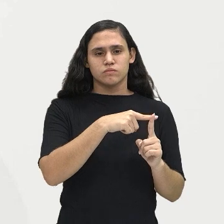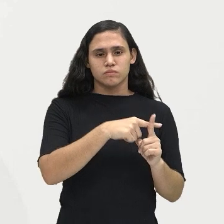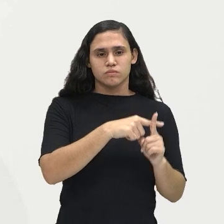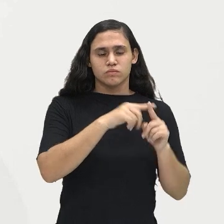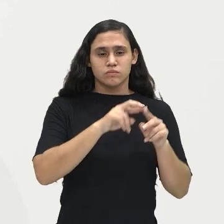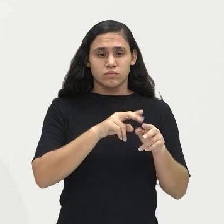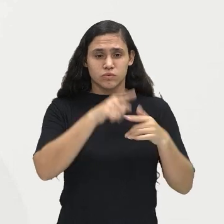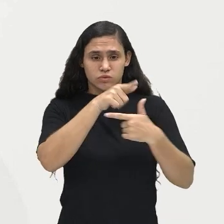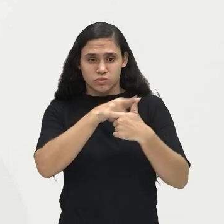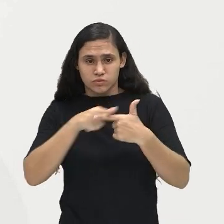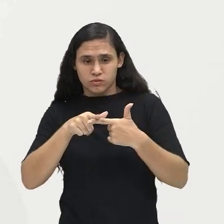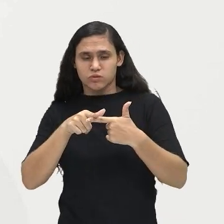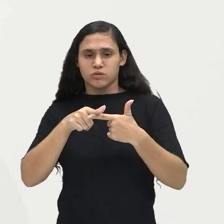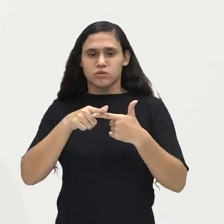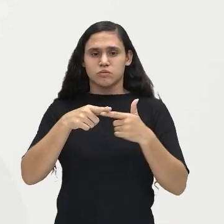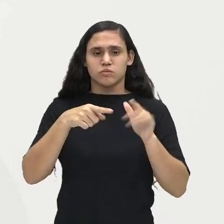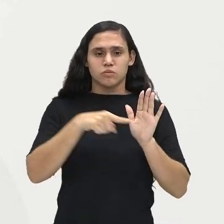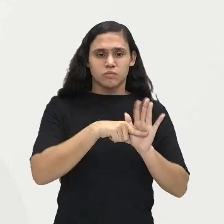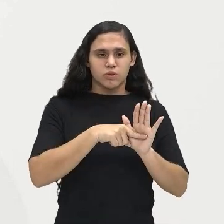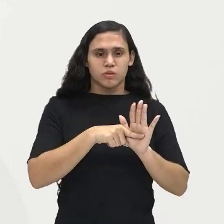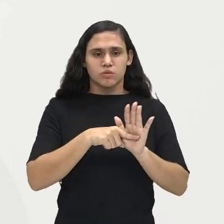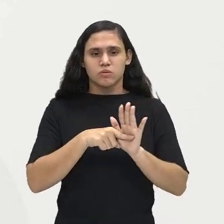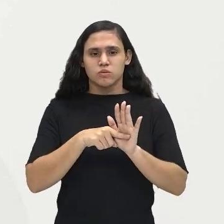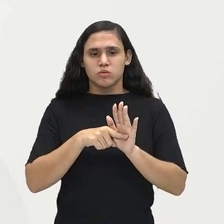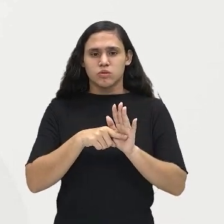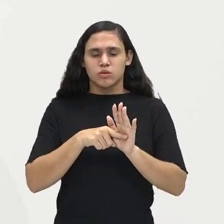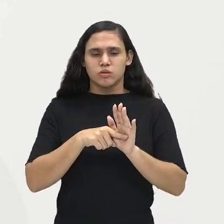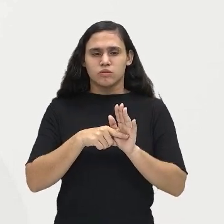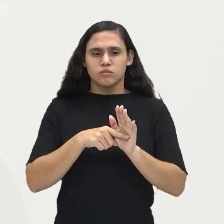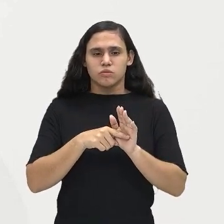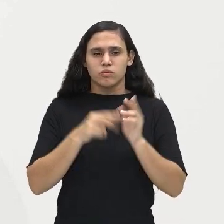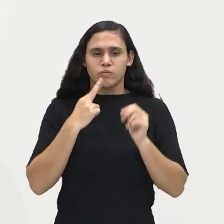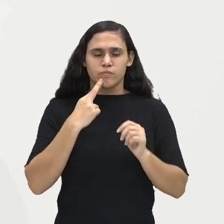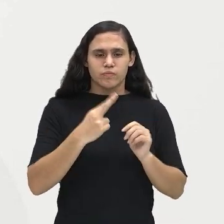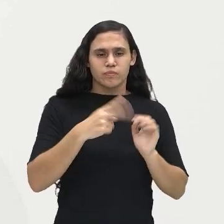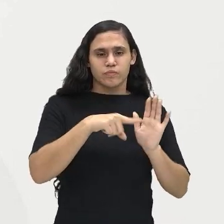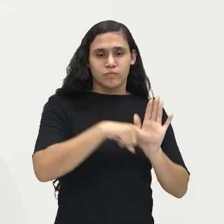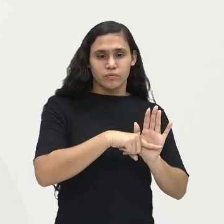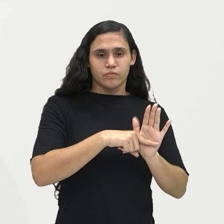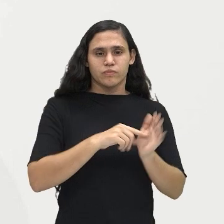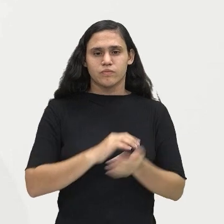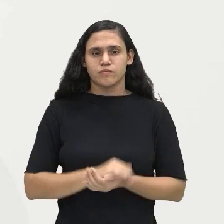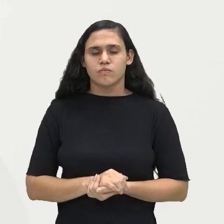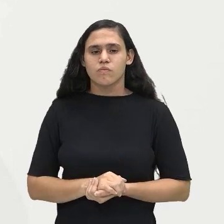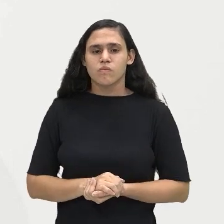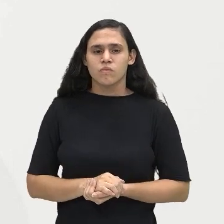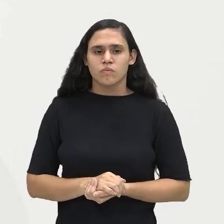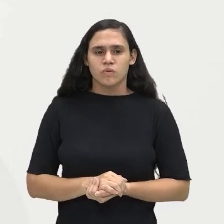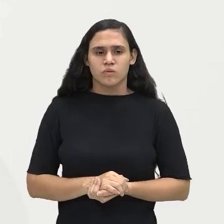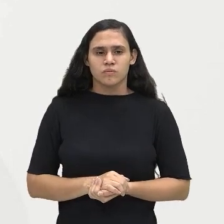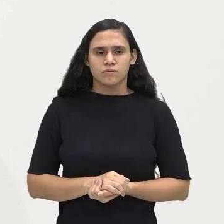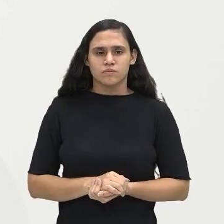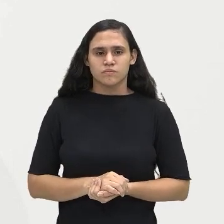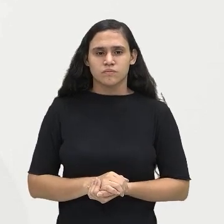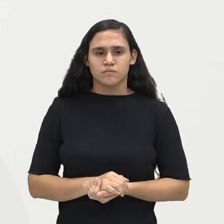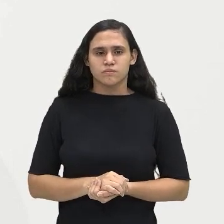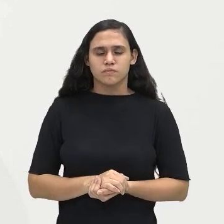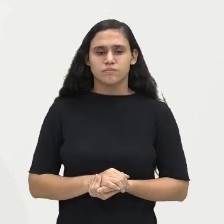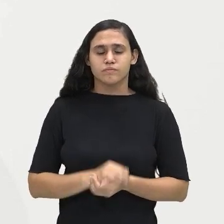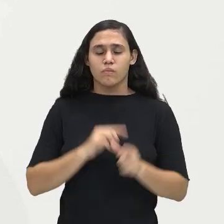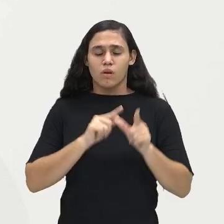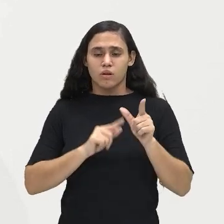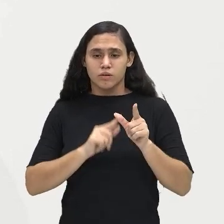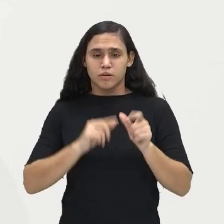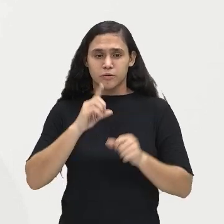por menos é menos, porque sinais diferentes, o resultado é negativo, tá legal? E na letra D, nós temos